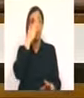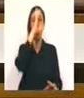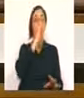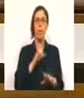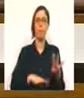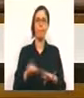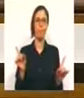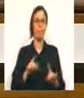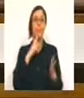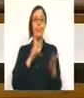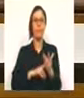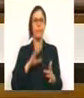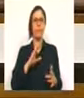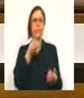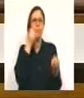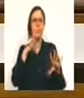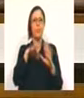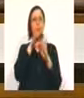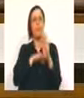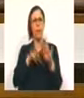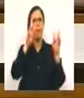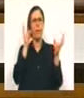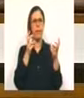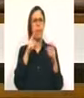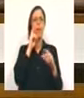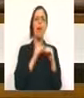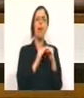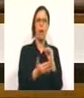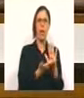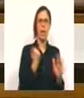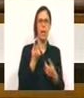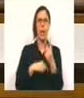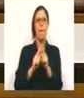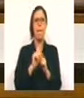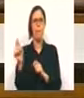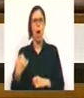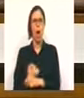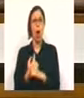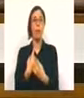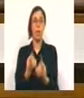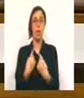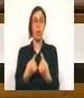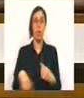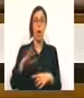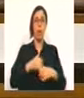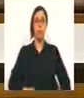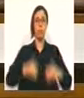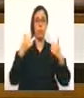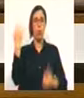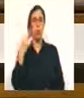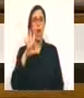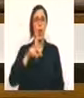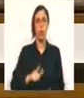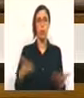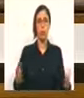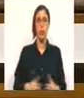não faria um verdadeiro assalto ao Programa Temático da Sustentabilidade para pagar as obras dos transportes nas áreas metropolitanas do Porto e de